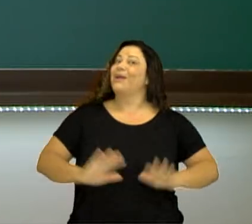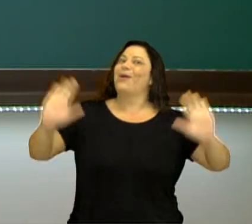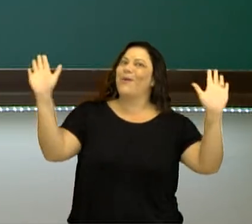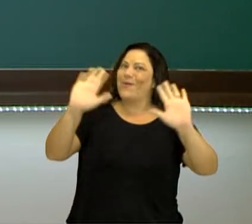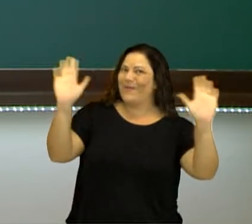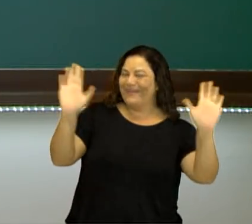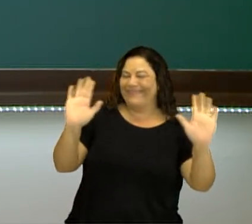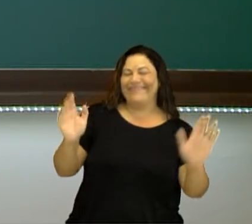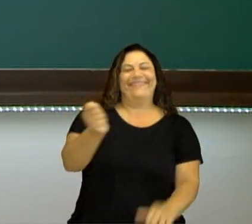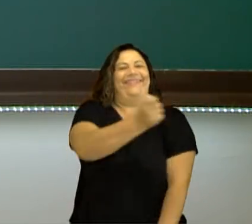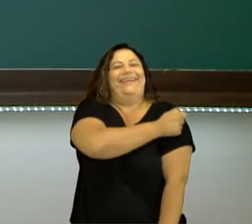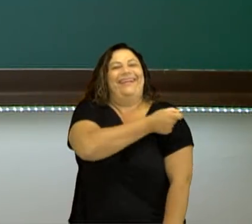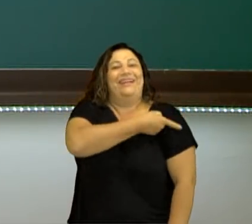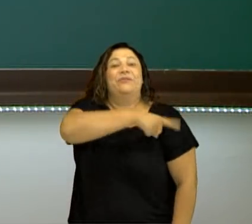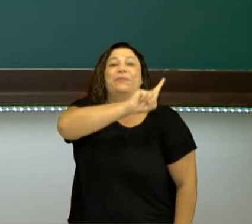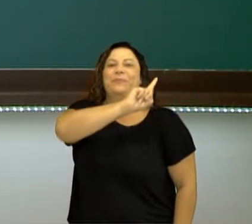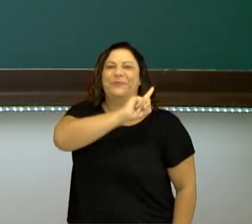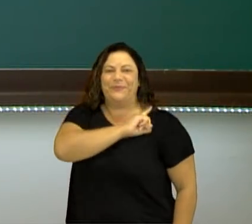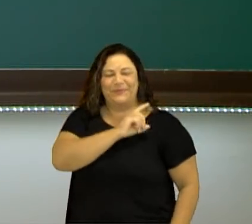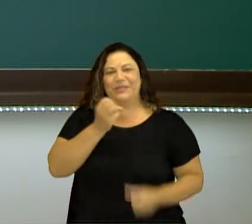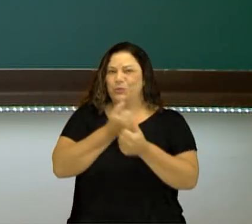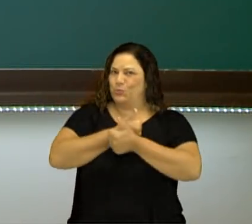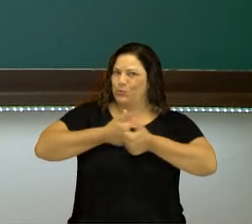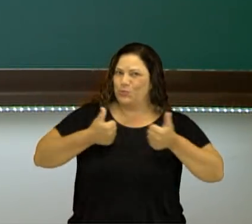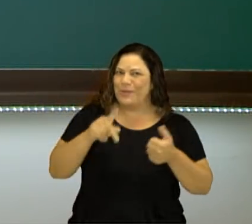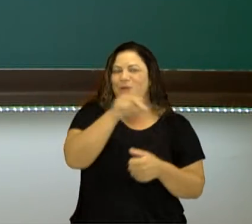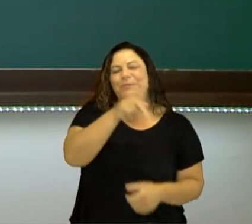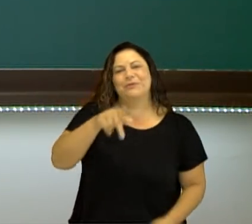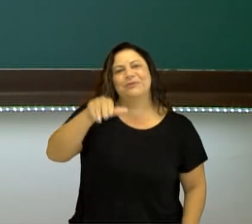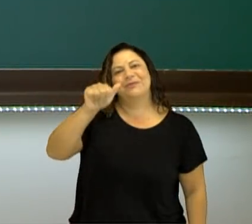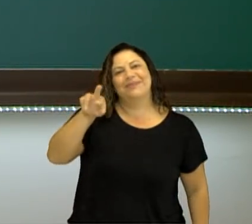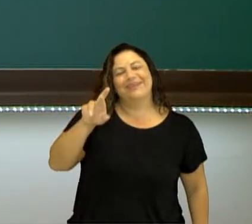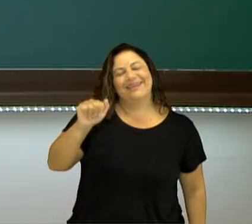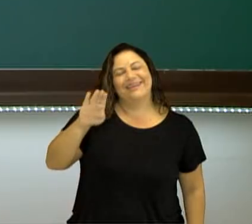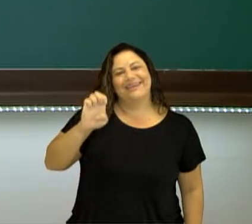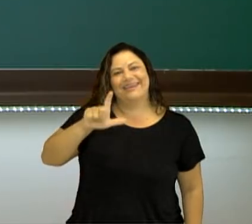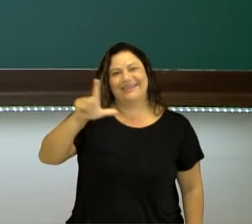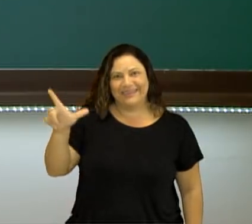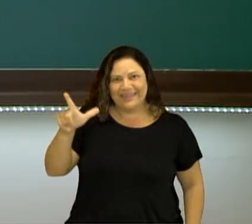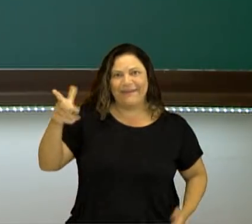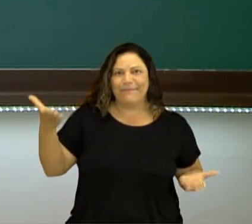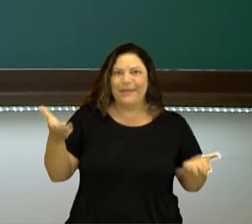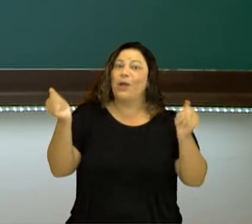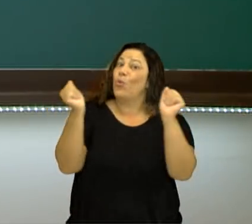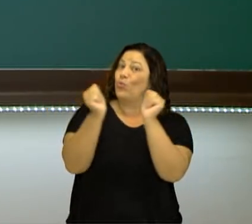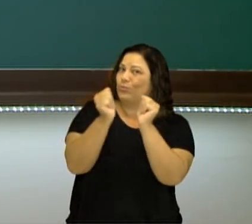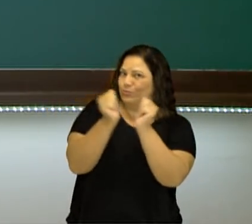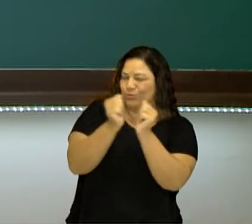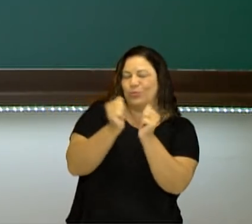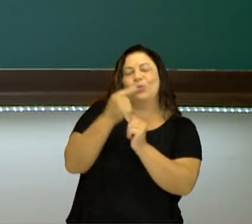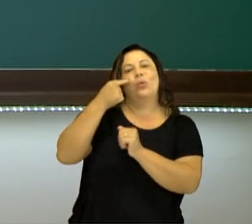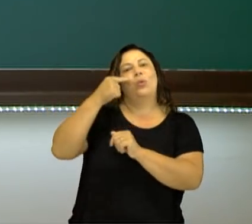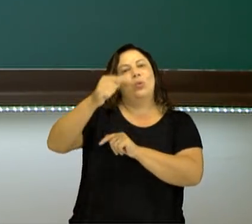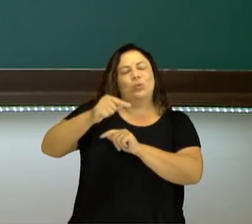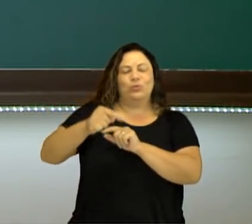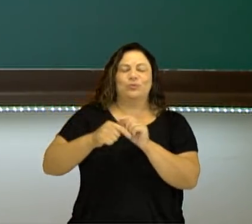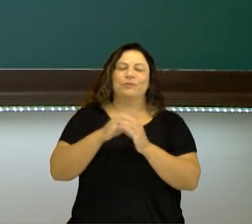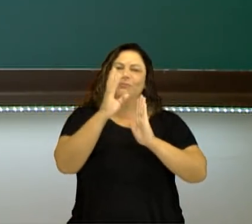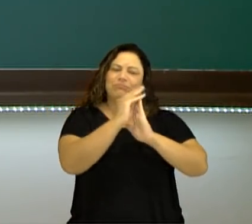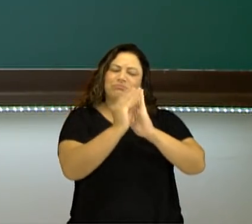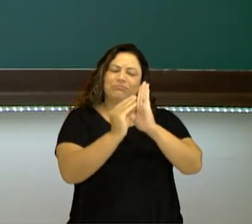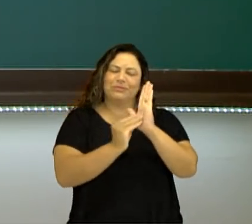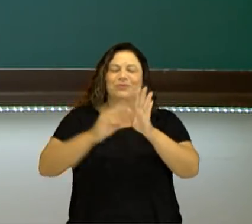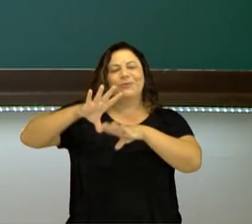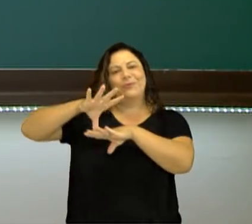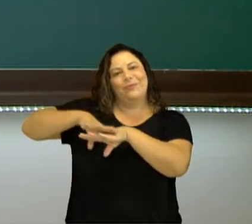Olá, aluno da primeira série, tudo bem com vocês? Eu sou a professora Arabel e juntos vamos trabalhar um pouquinho mais de conteúdos